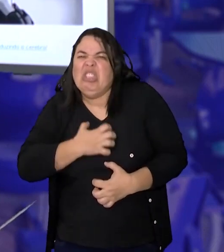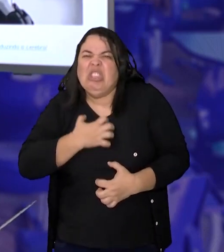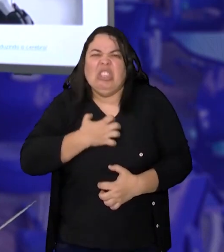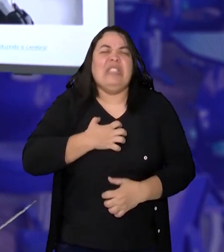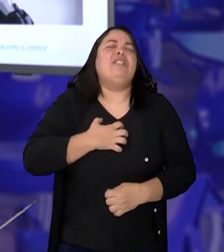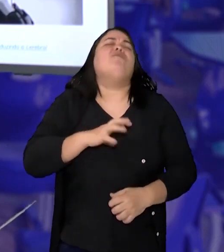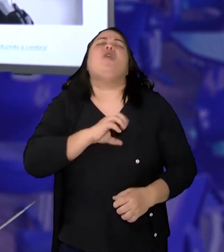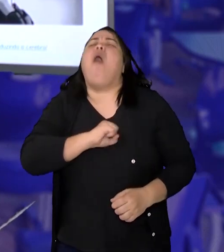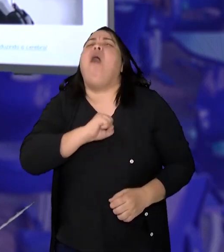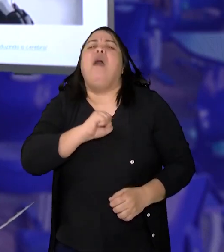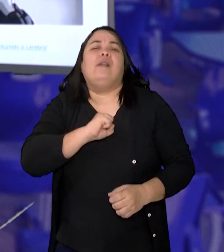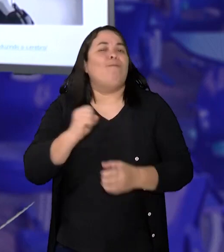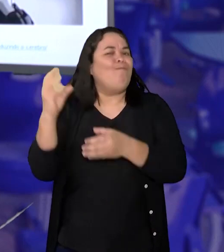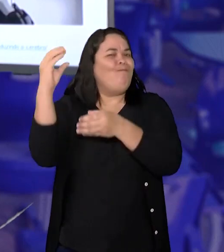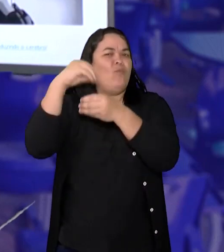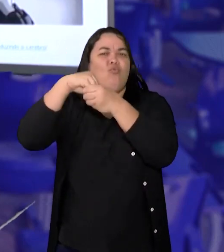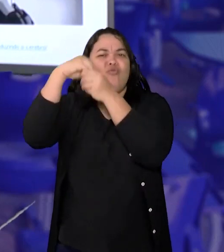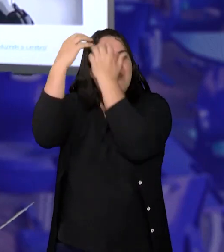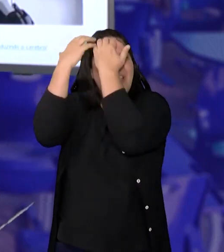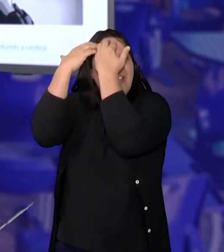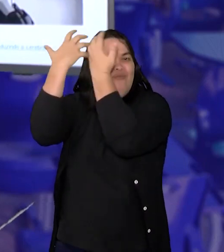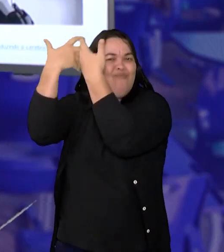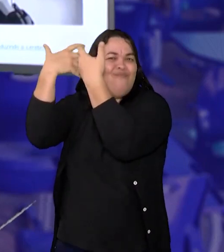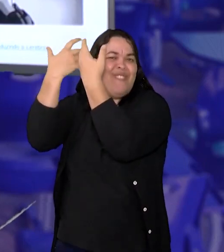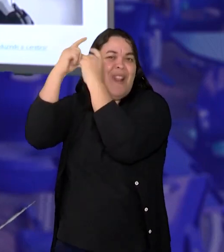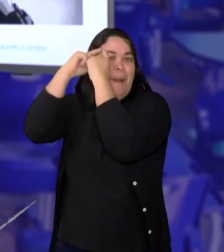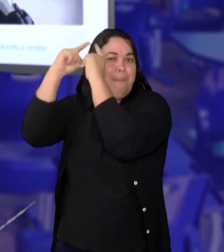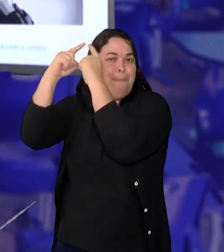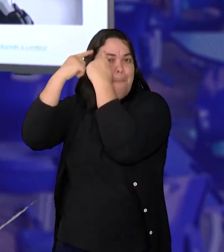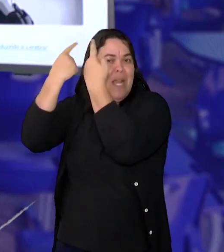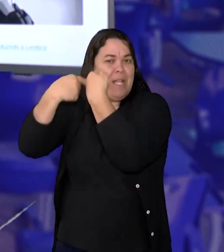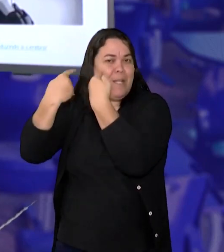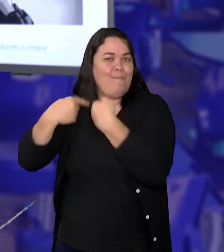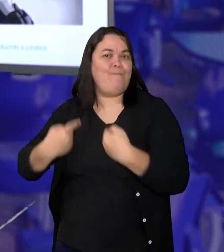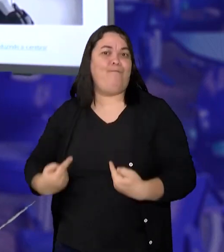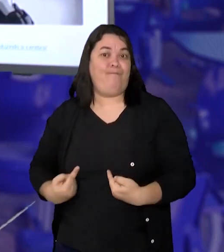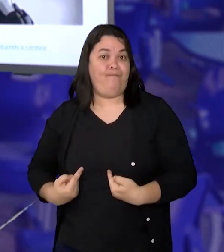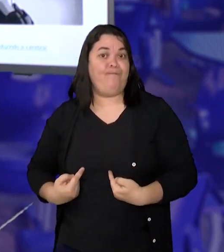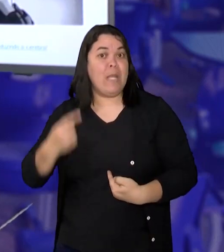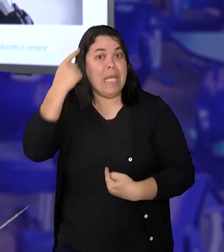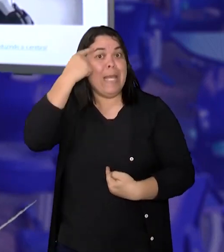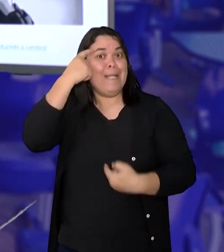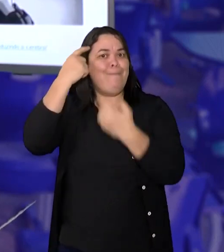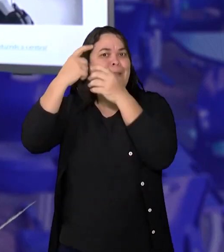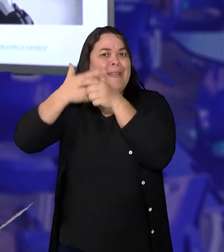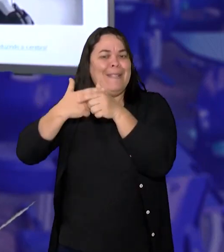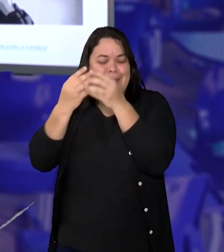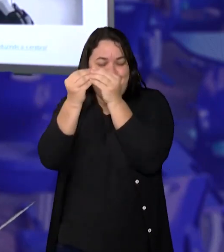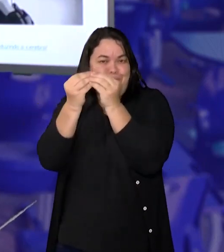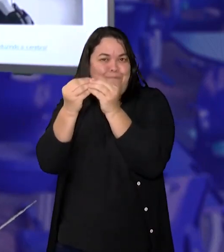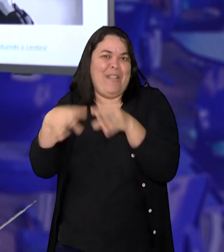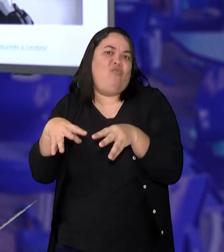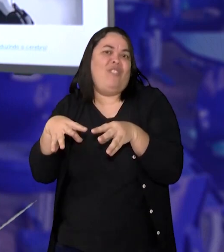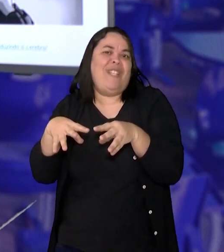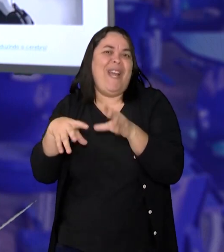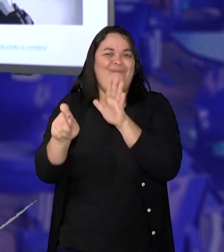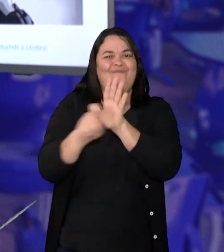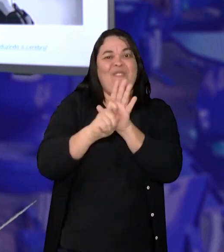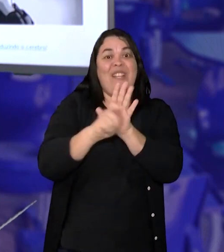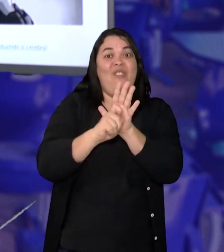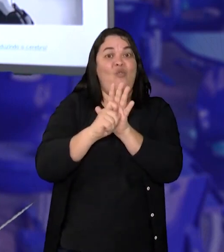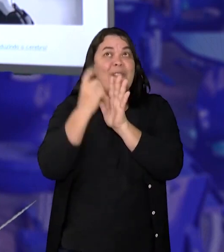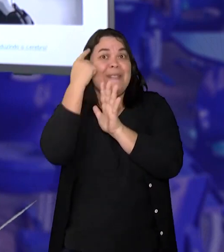vem as paixões, tudo está dentro dele. E aí ele também vai ser afetado pelas drogas. E quando as drogas entram